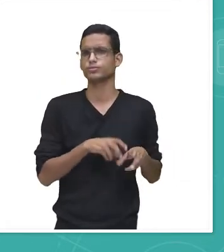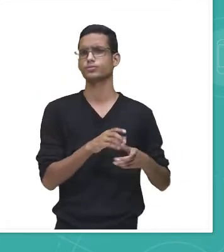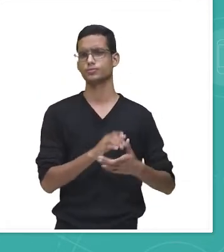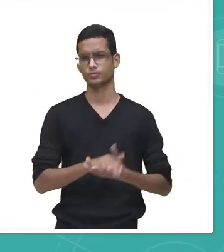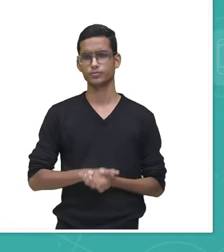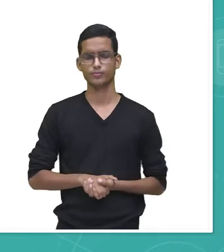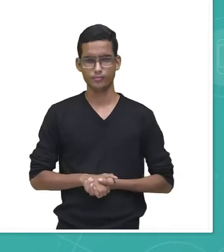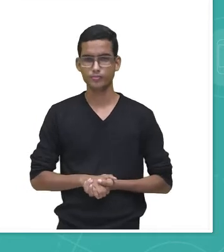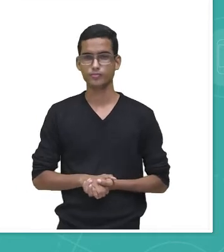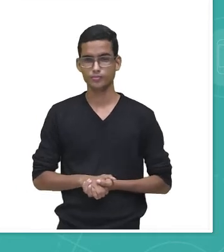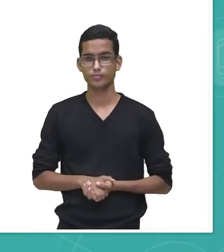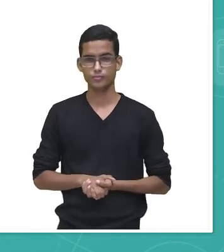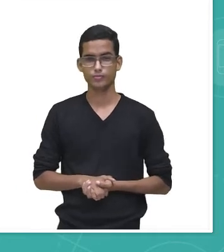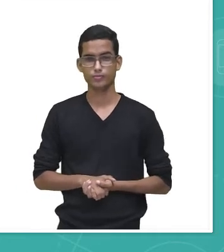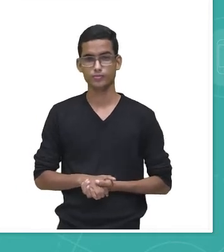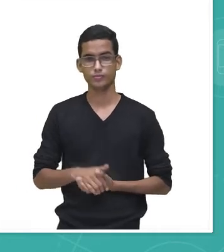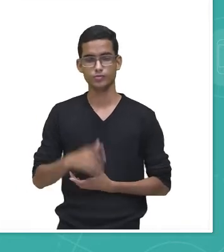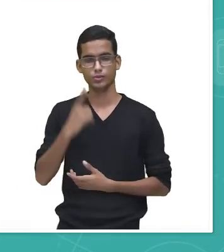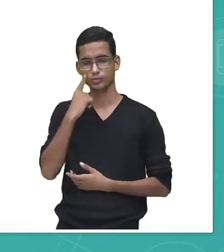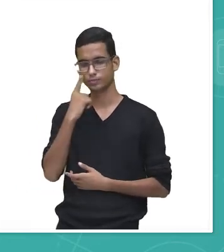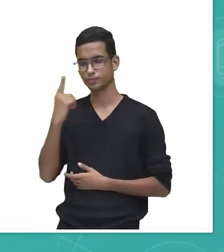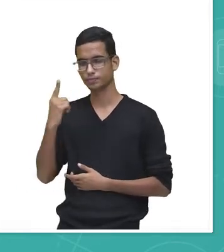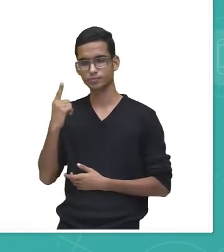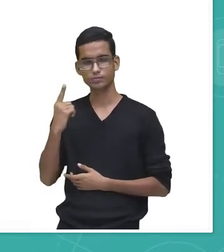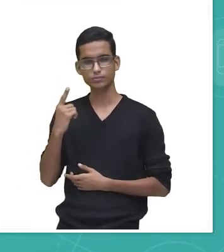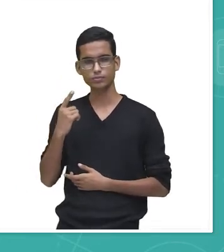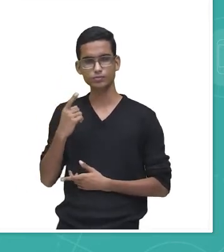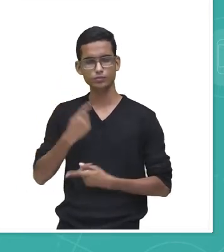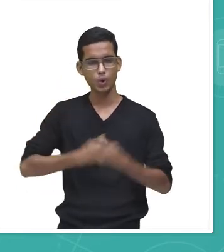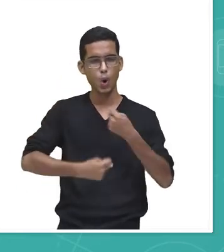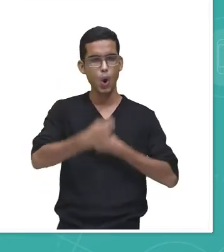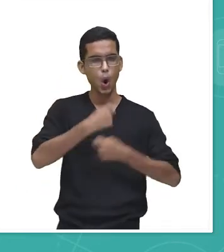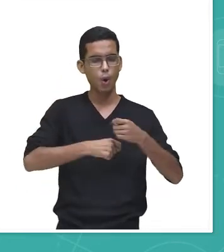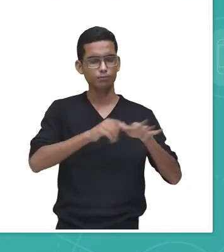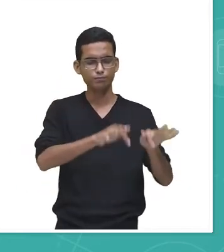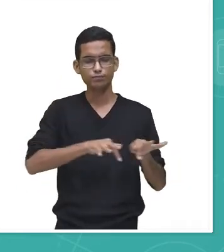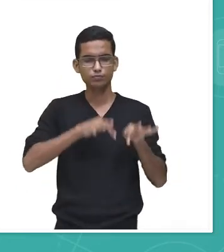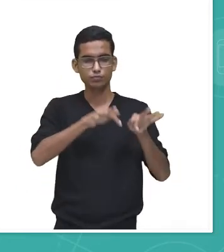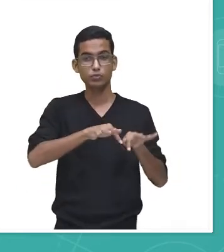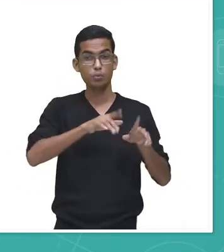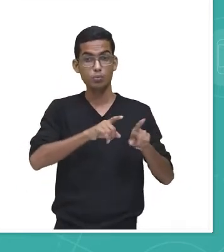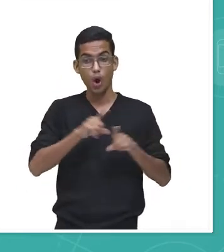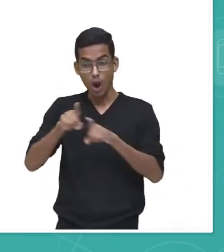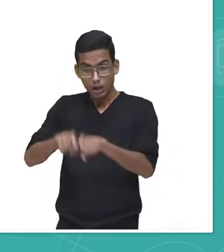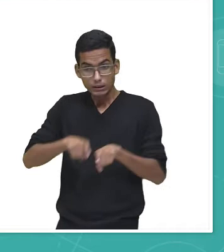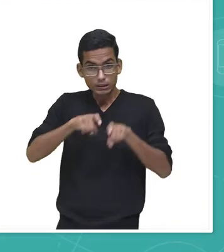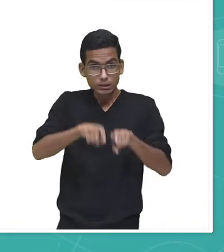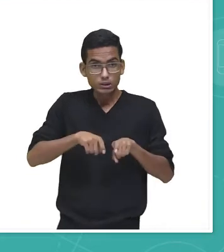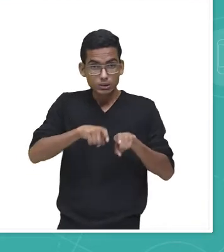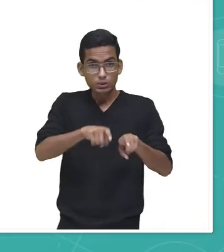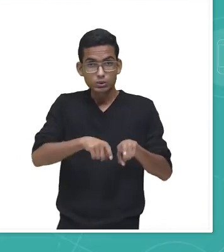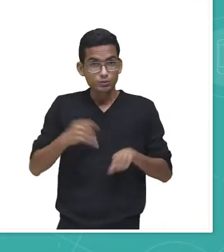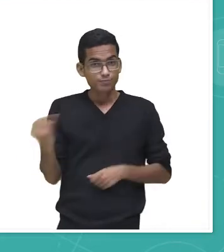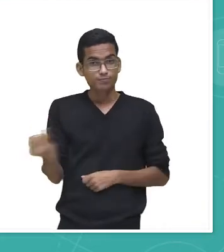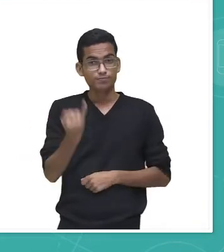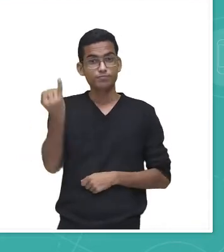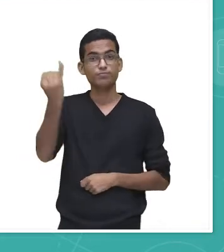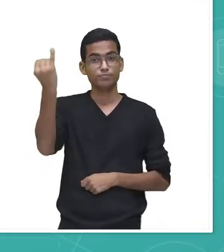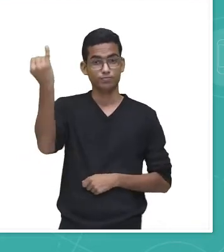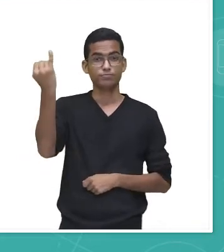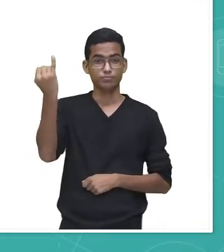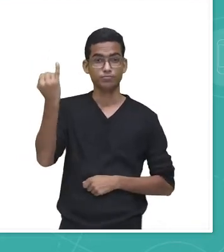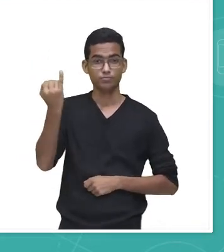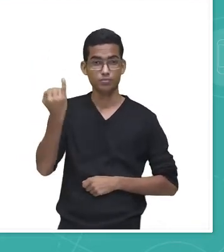Então vamos lá. Economia feudal. A agricultura era a mais importante atividade econômica